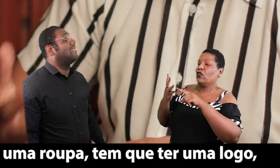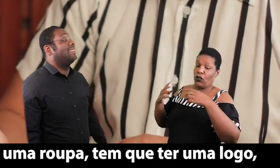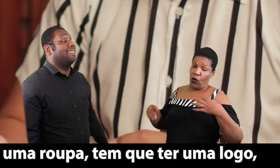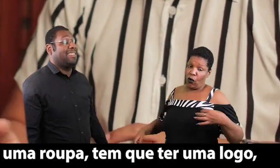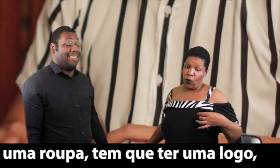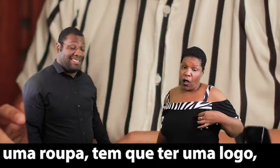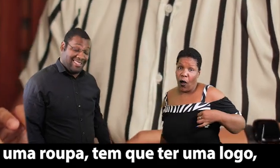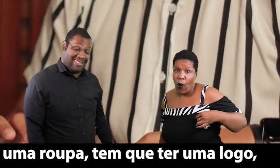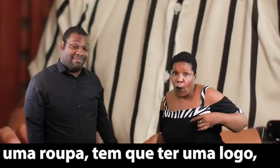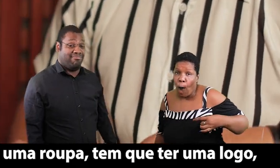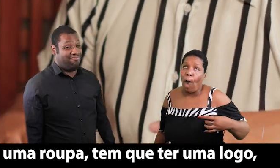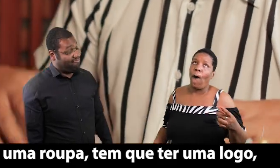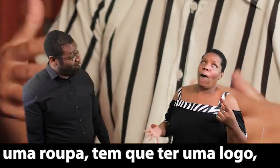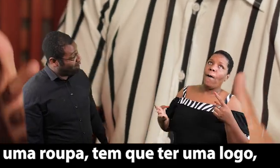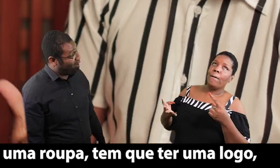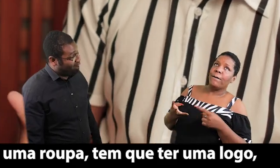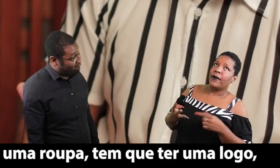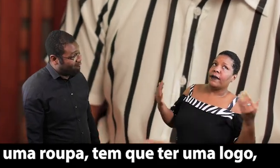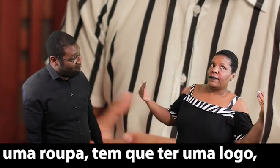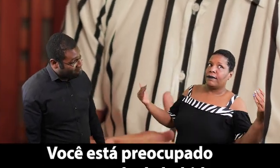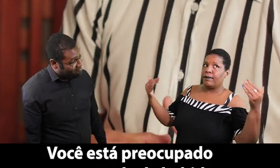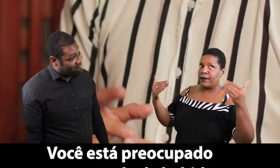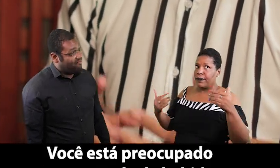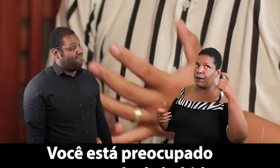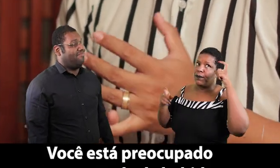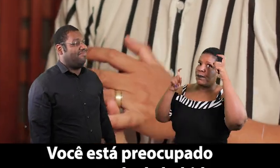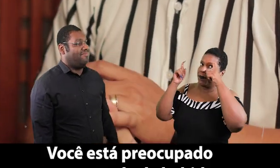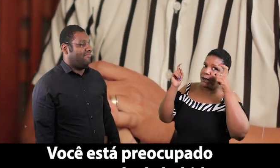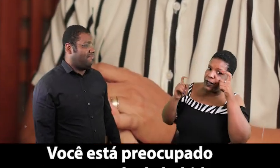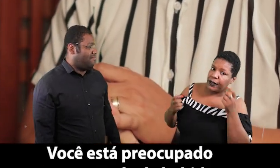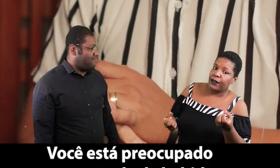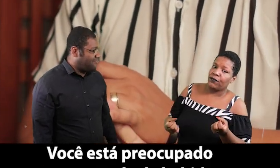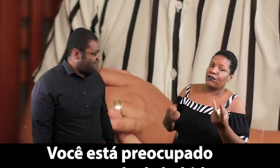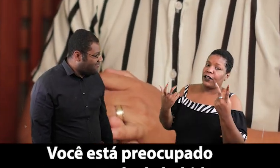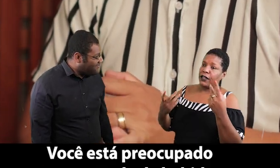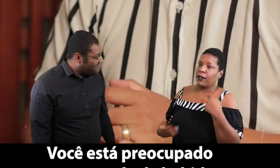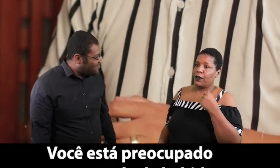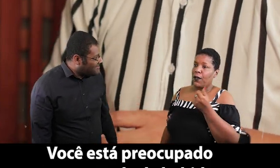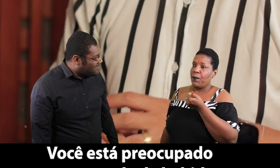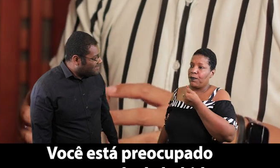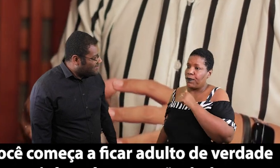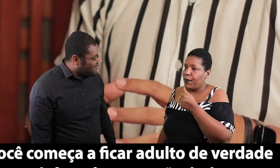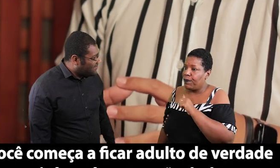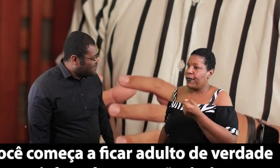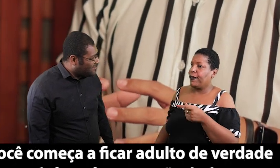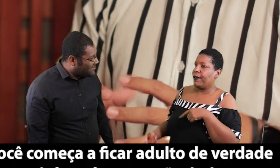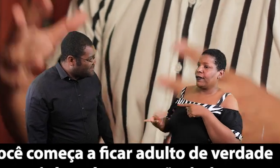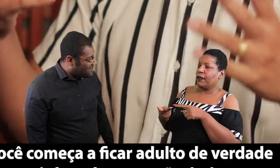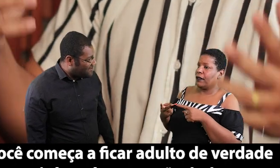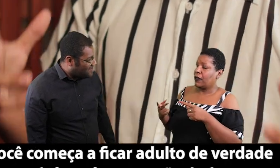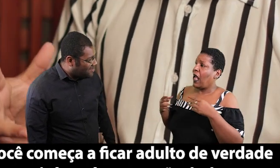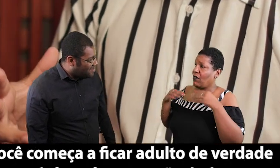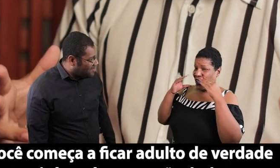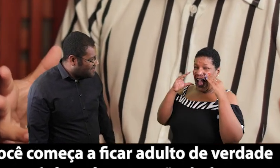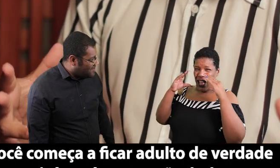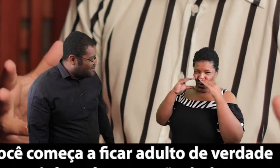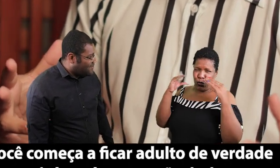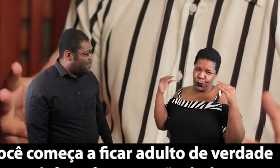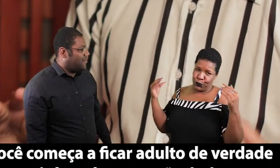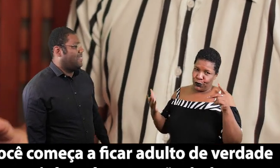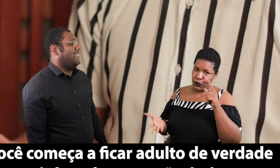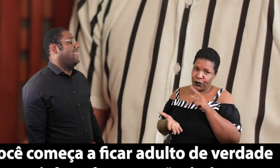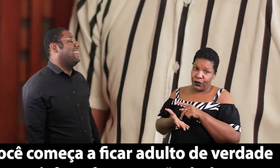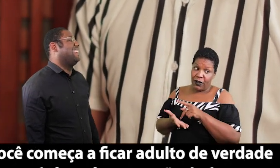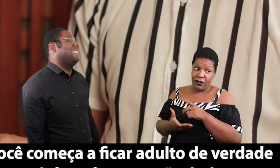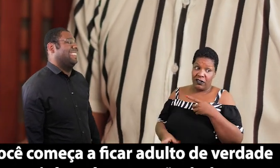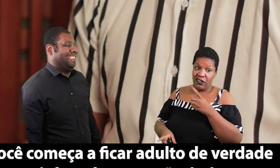ter uma logo, tem que trazer pessoas pro teu evento, você tá preocupado com a venda de bebida, você começa a ficar adulto de verdade, né?